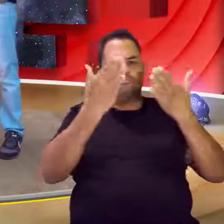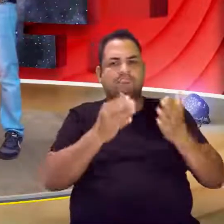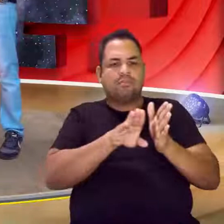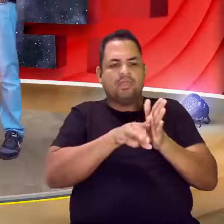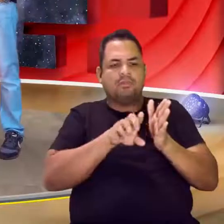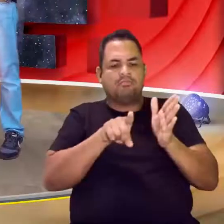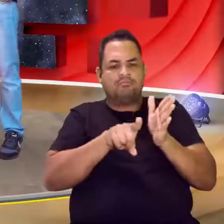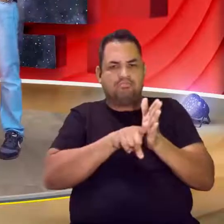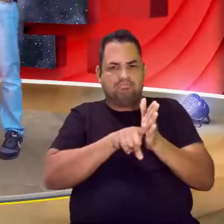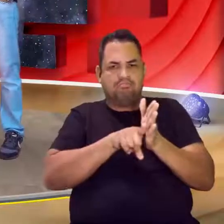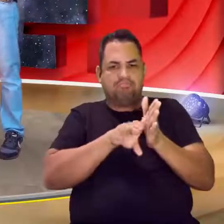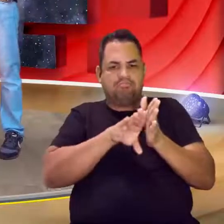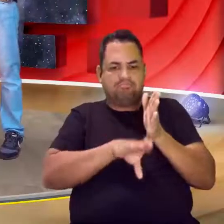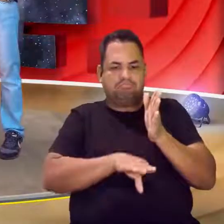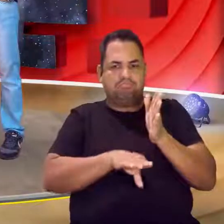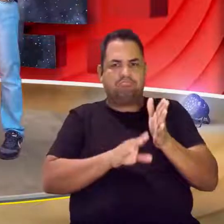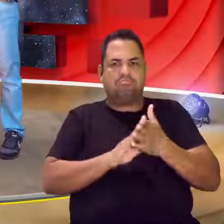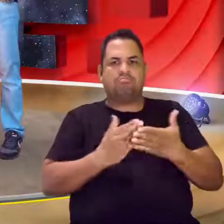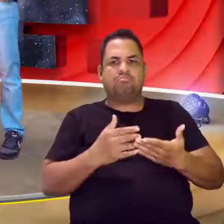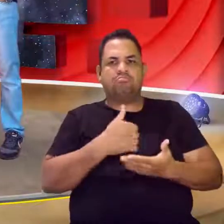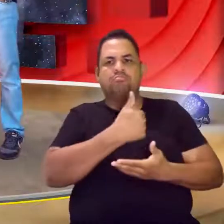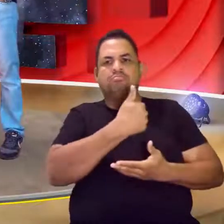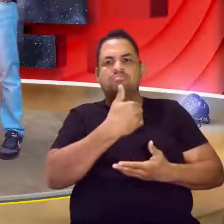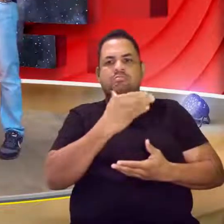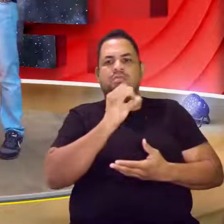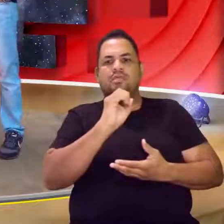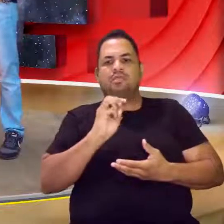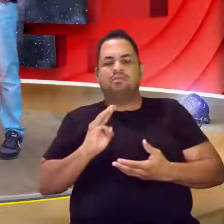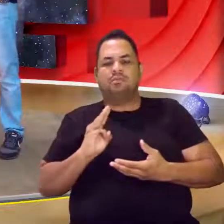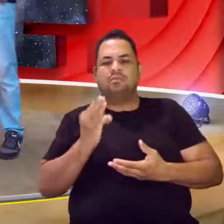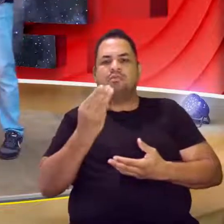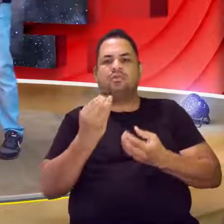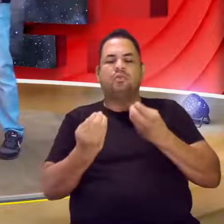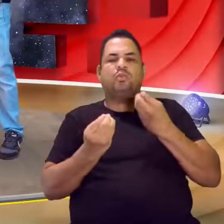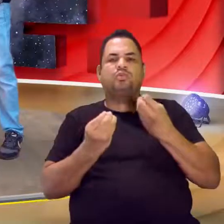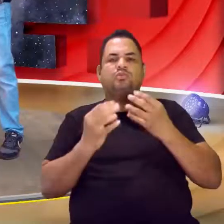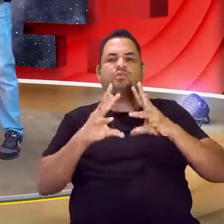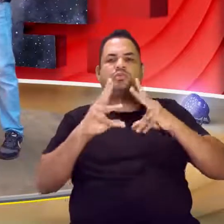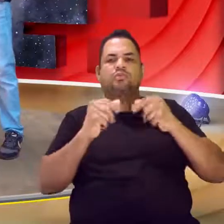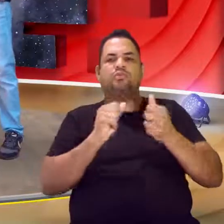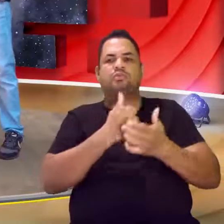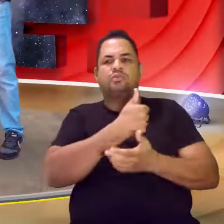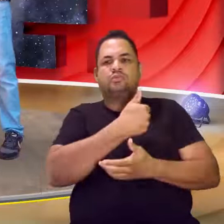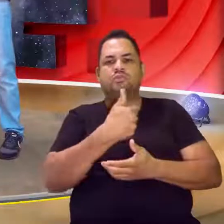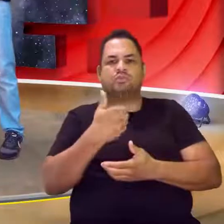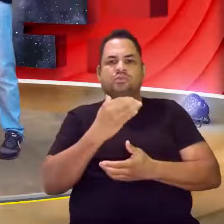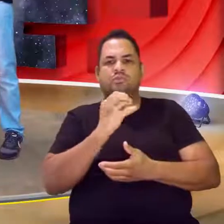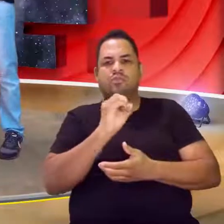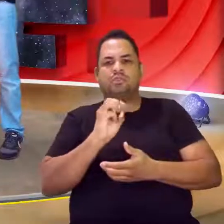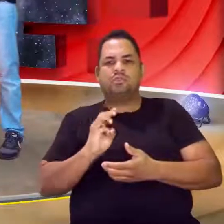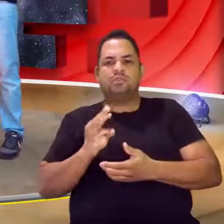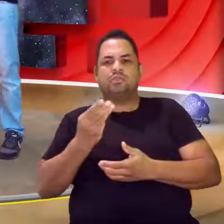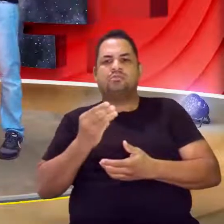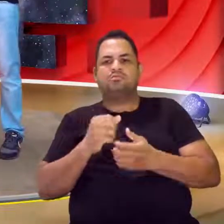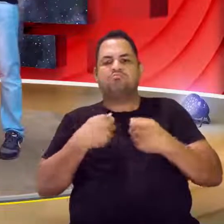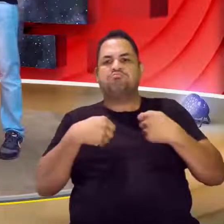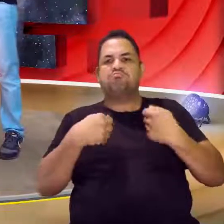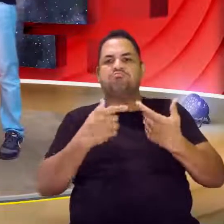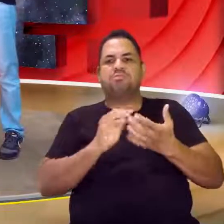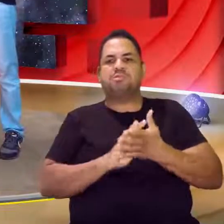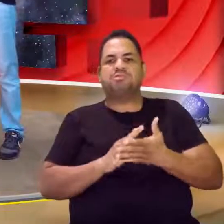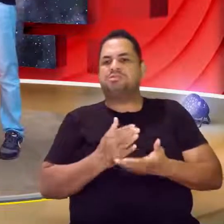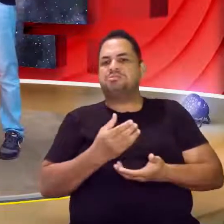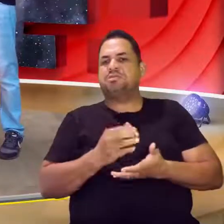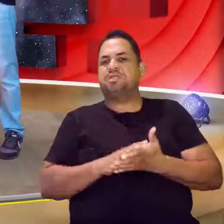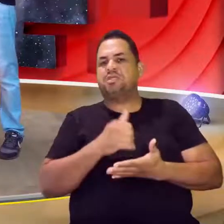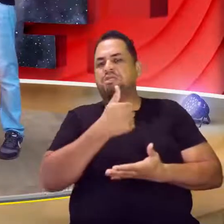é legal, porque assim, tá em 10 milhões. Como todos estão em milhões, eu não preciso colocar aquele monte de